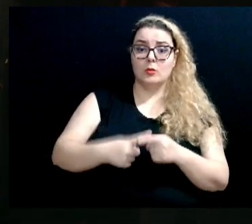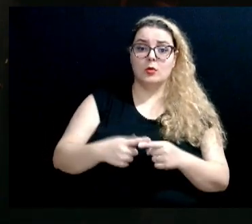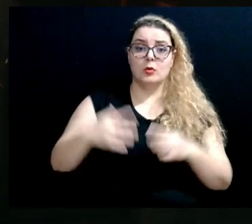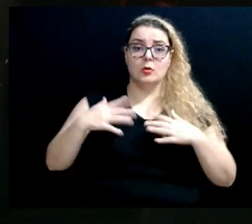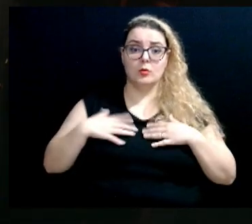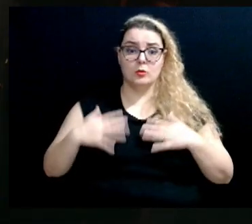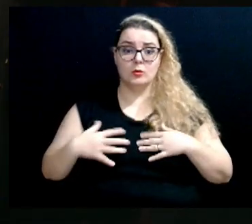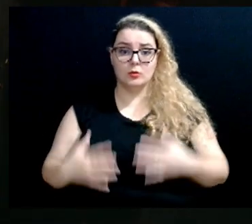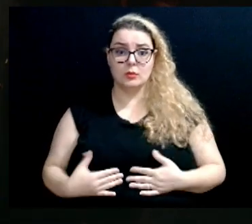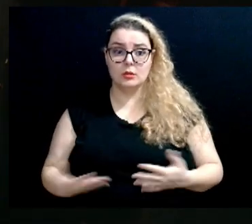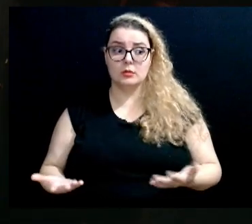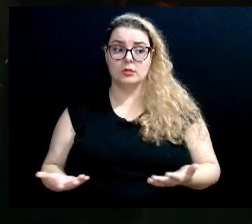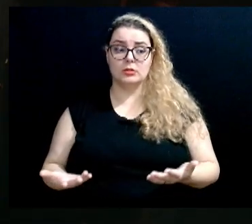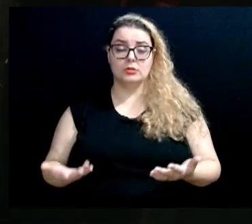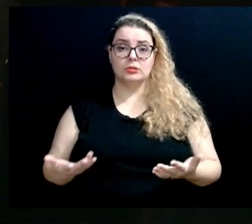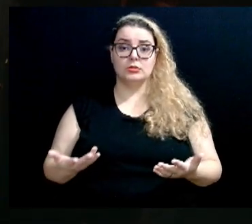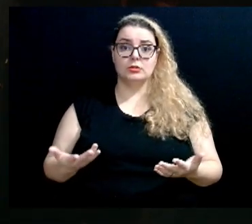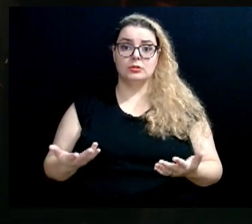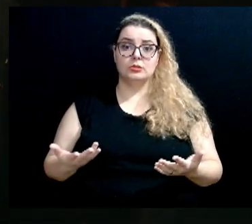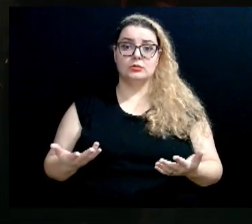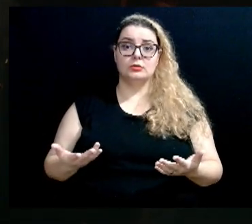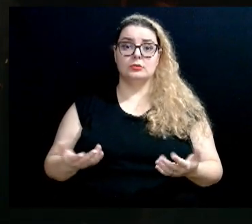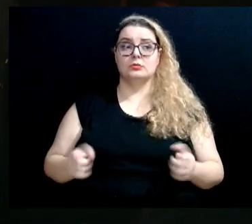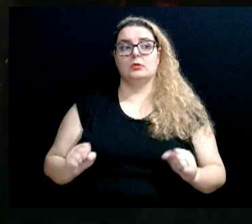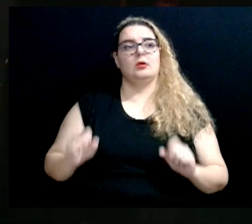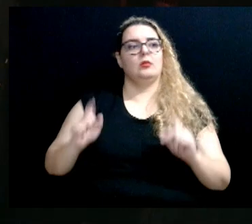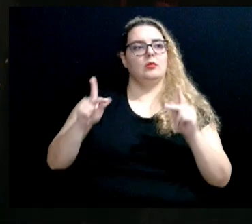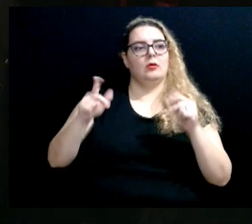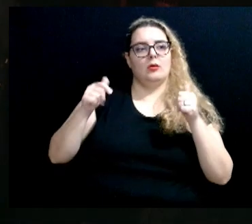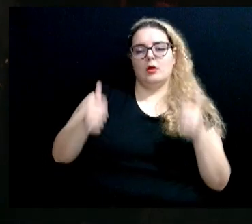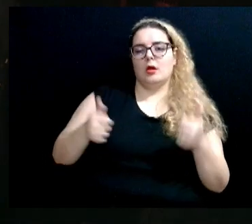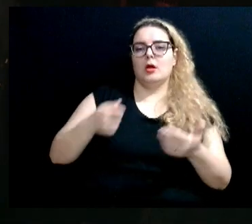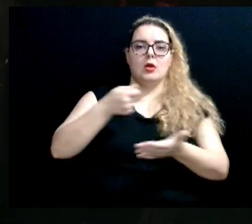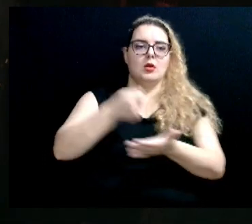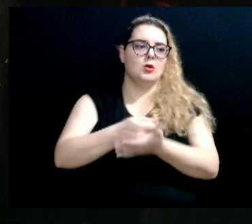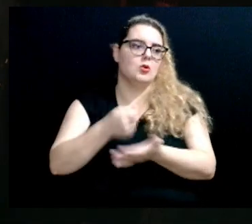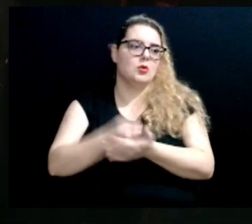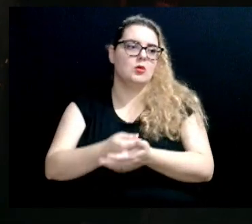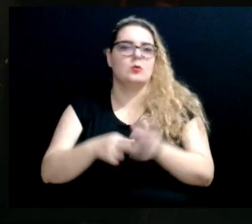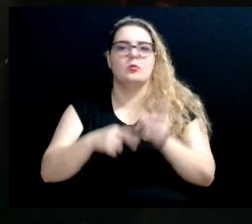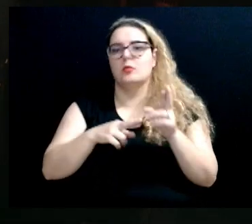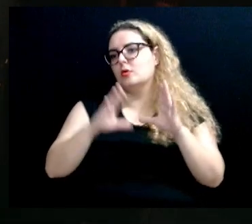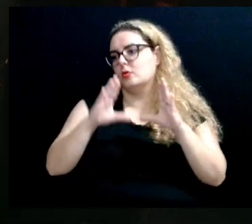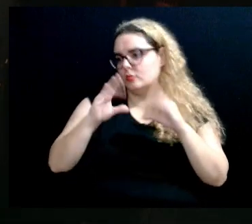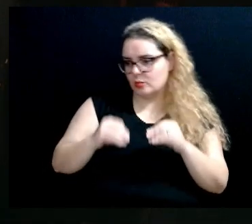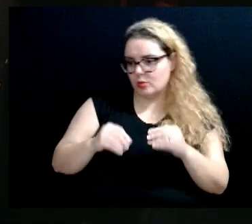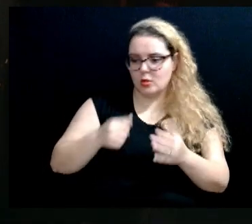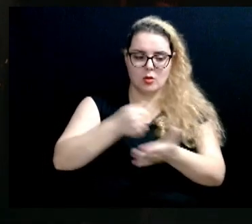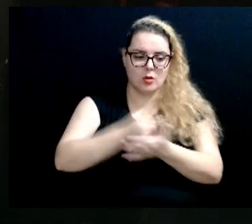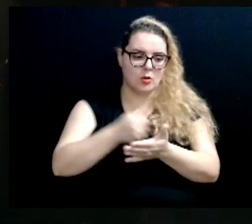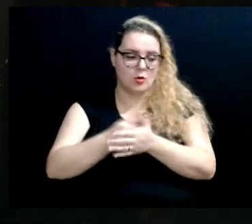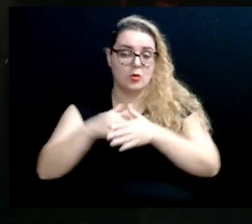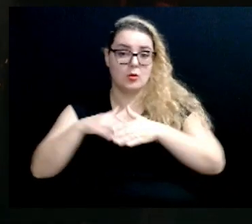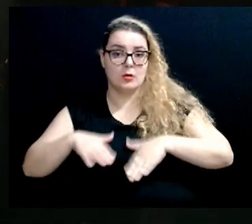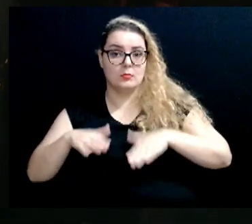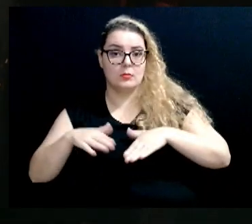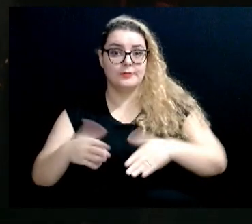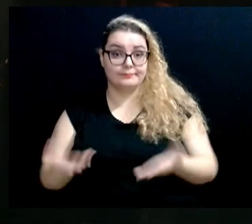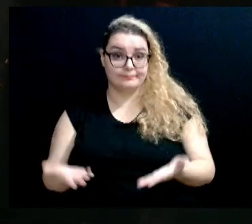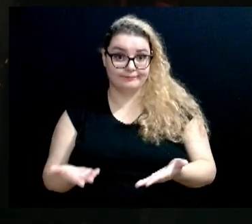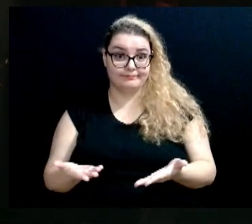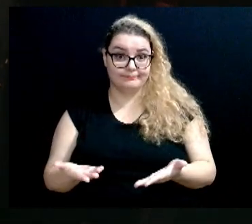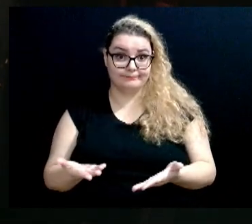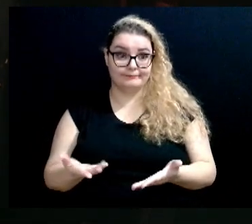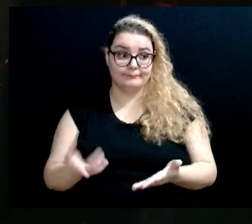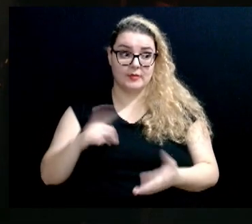estava, tá tudo bem, você cumpriu a sua noite de sono, você cumpriu o seu descanso, né? Então tem uma diferença